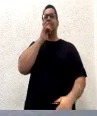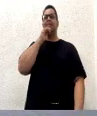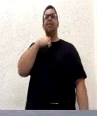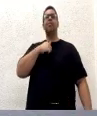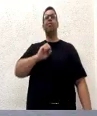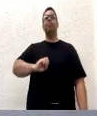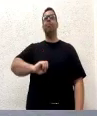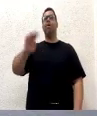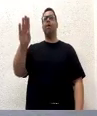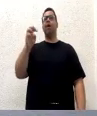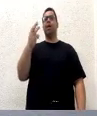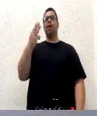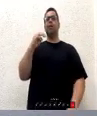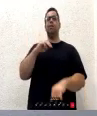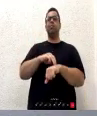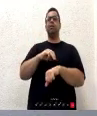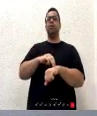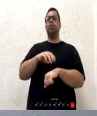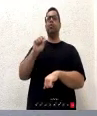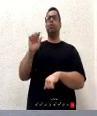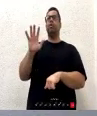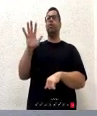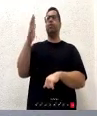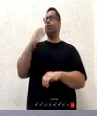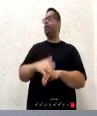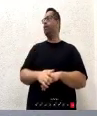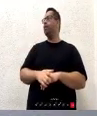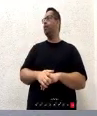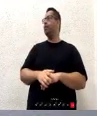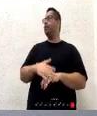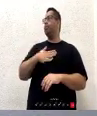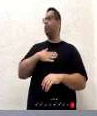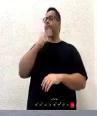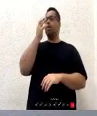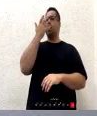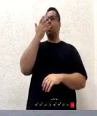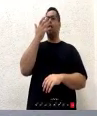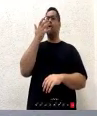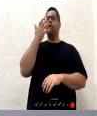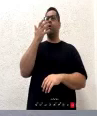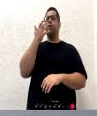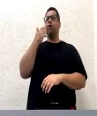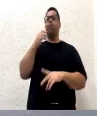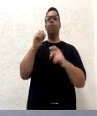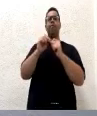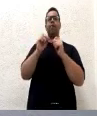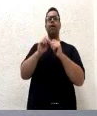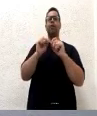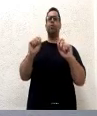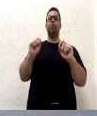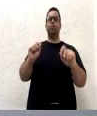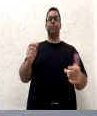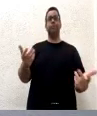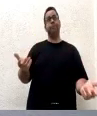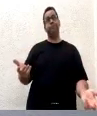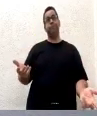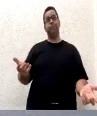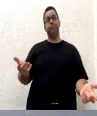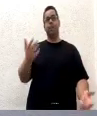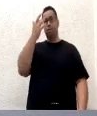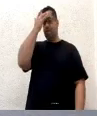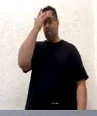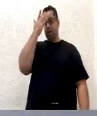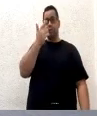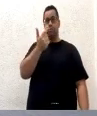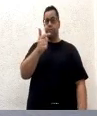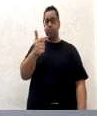O que, que eu faço nessa meia hora? Ai, que eu pego meu cachorro e faço o que com ele? Pego meu passarinho e faço o que com ele? Não é fácil. Mas